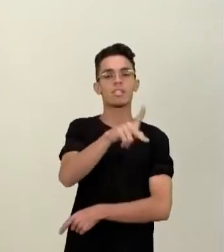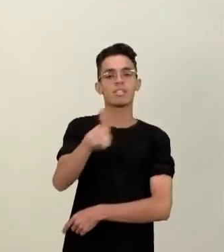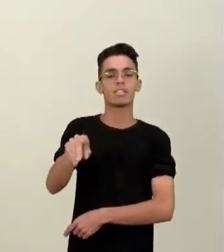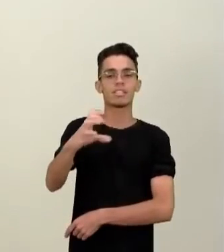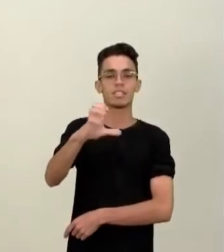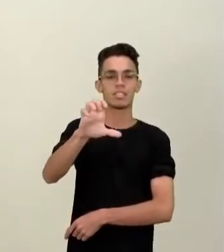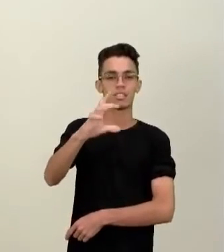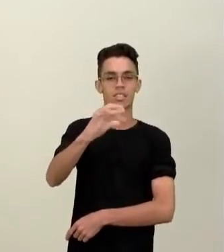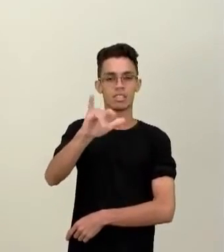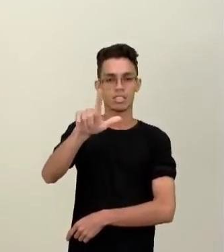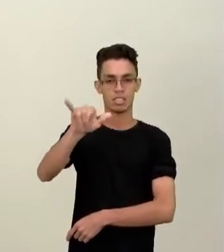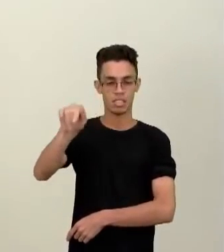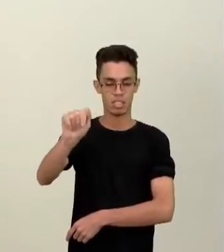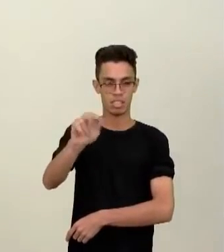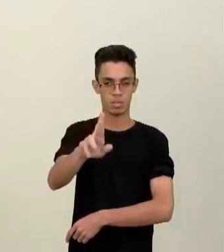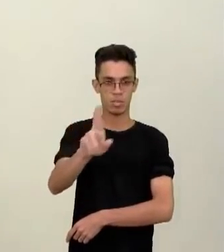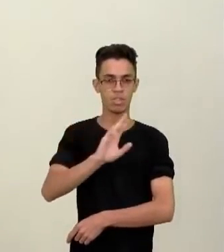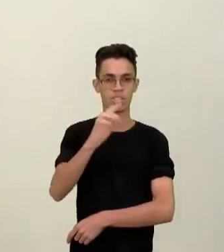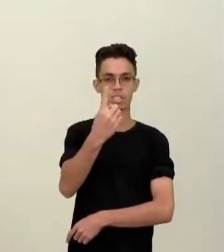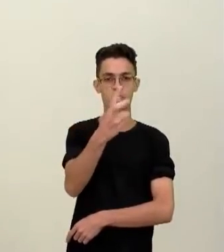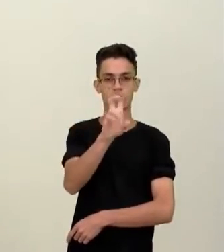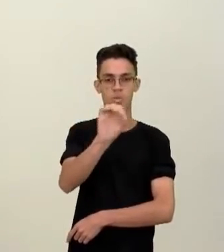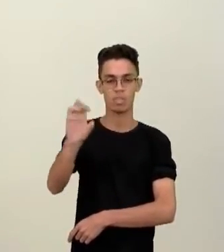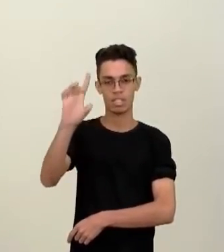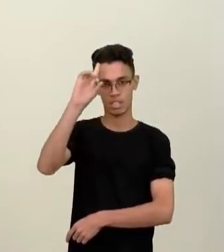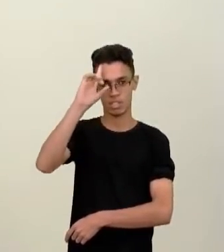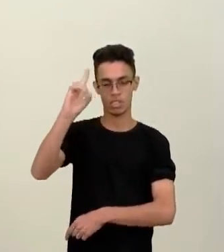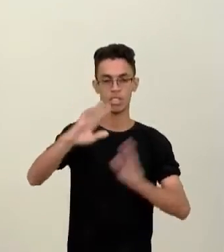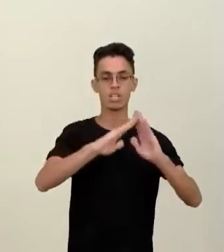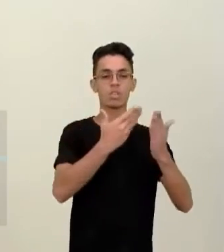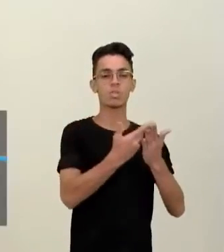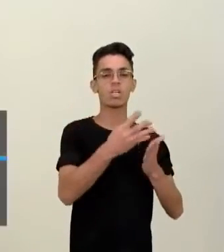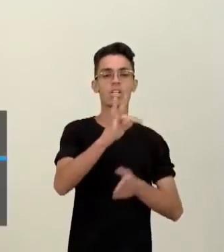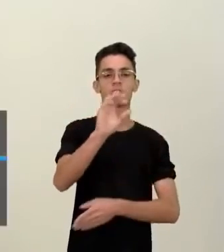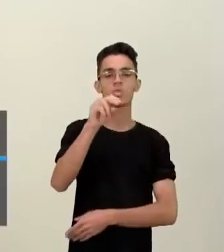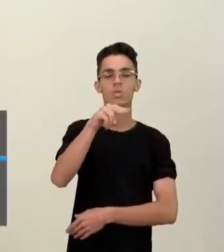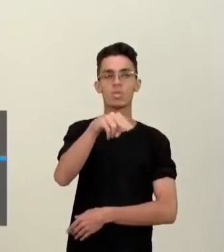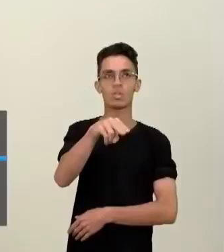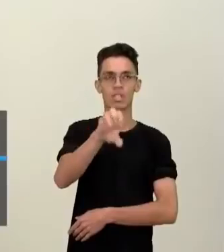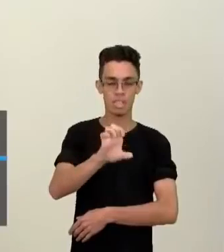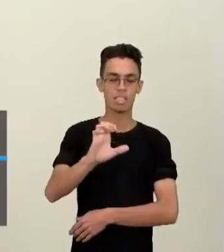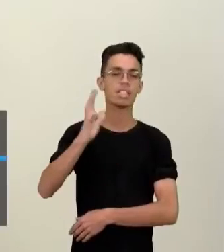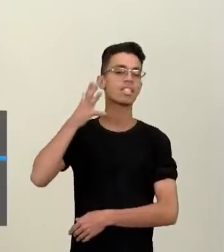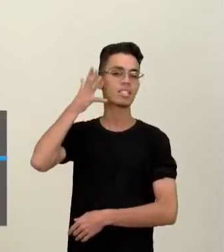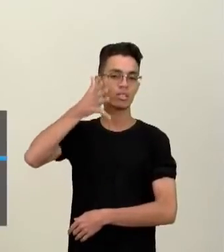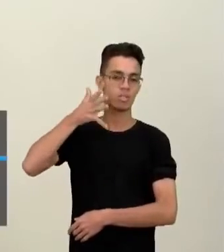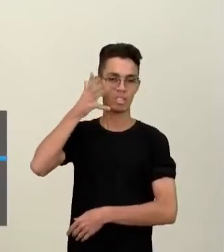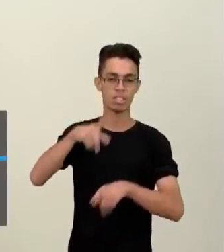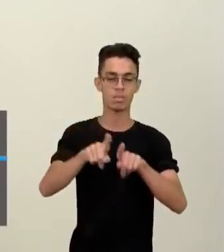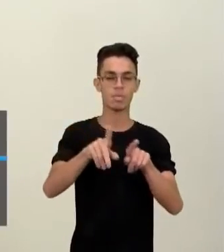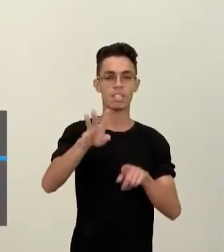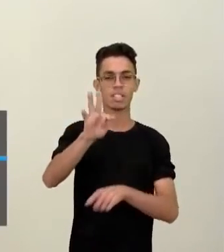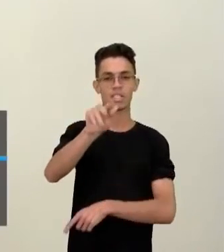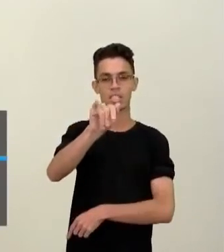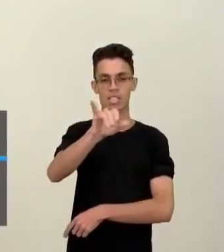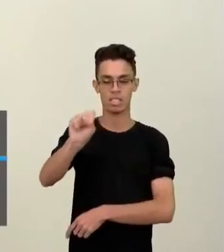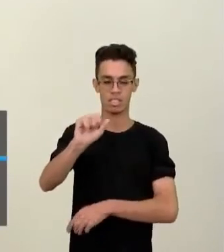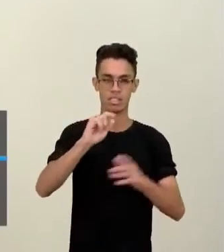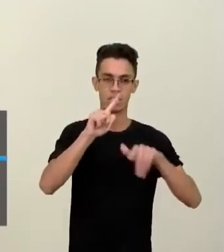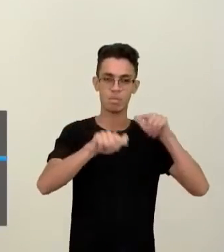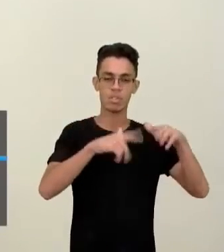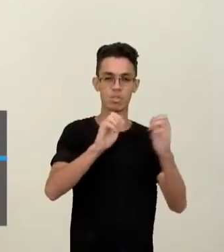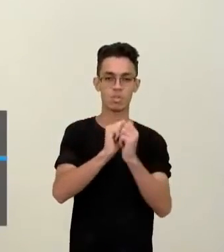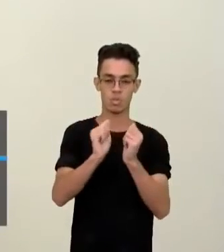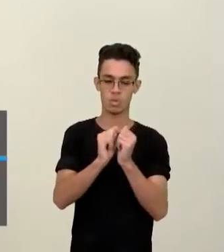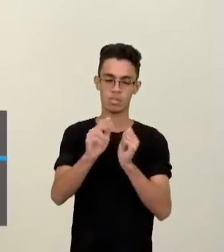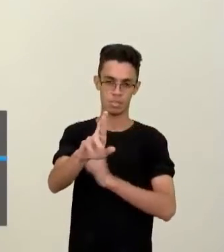tá lá com o pessoal da Escola Visconde de Toné, lá em Santo André, a Thaís trabalhando com ela. Enfim, a